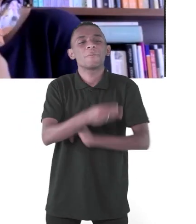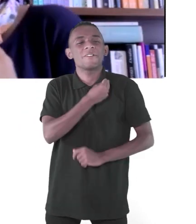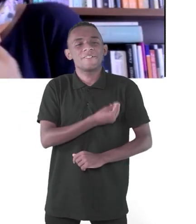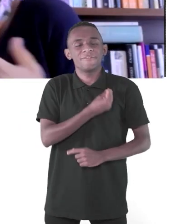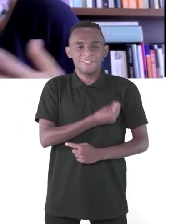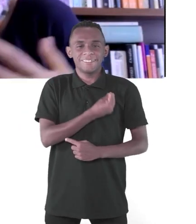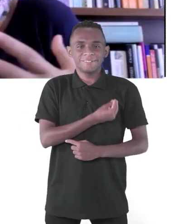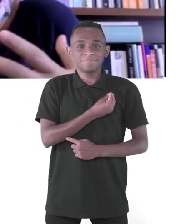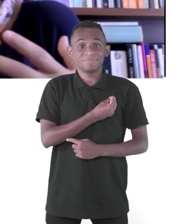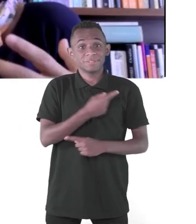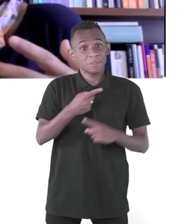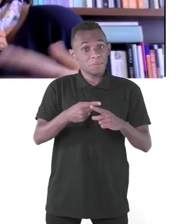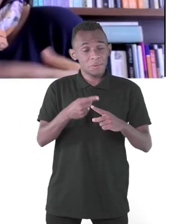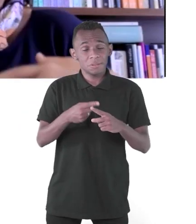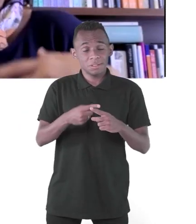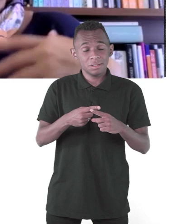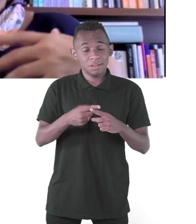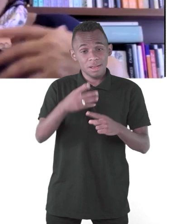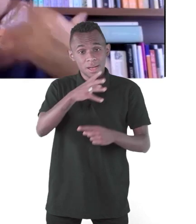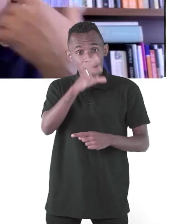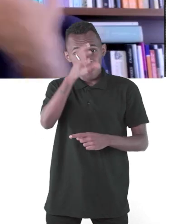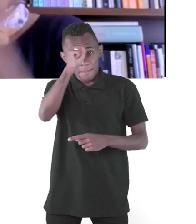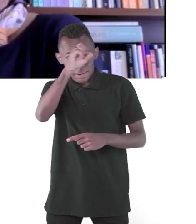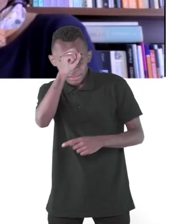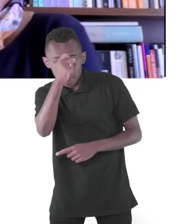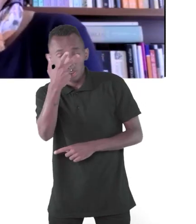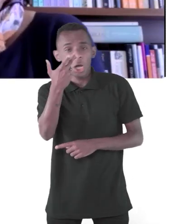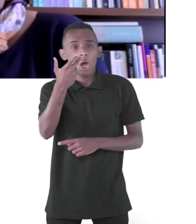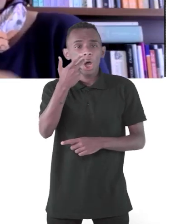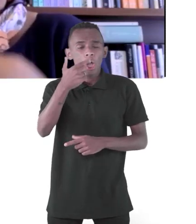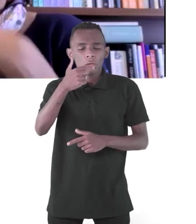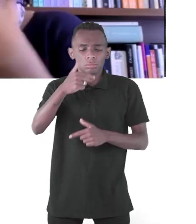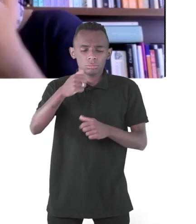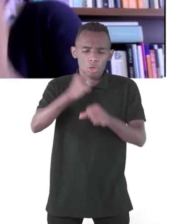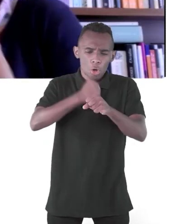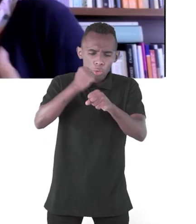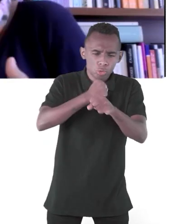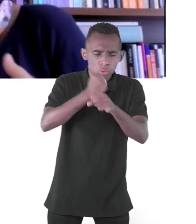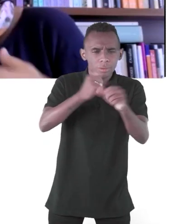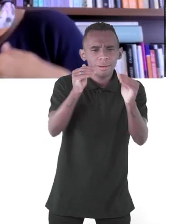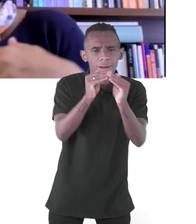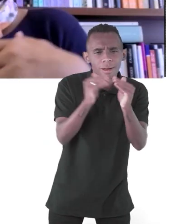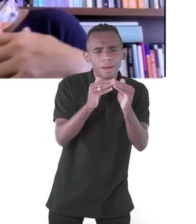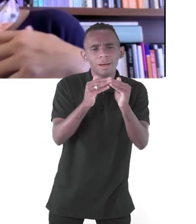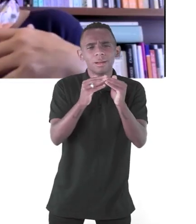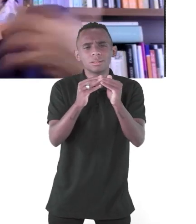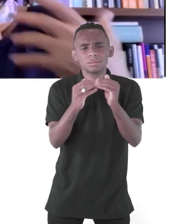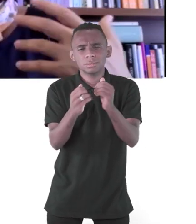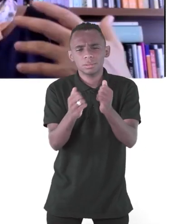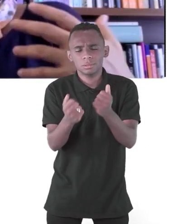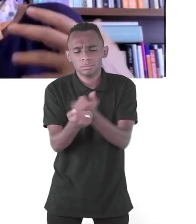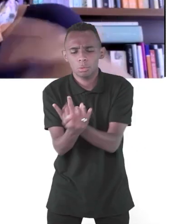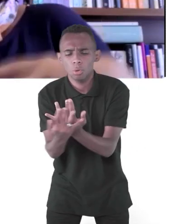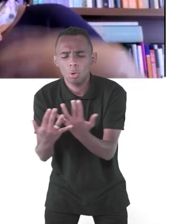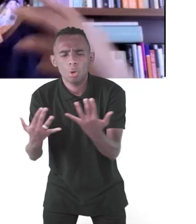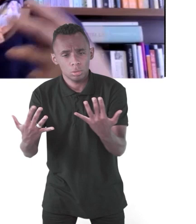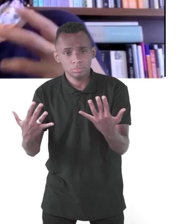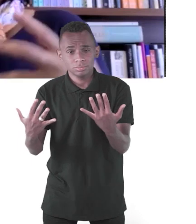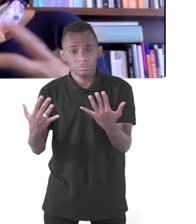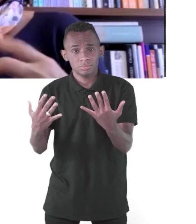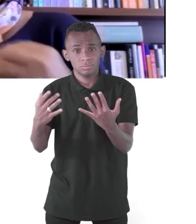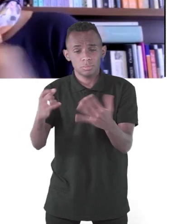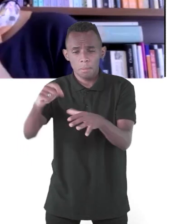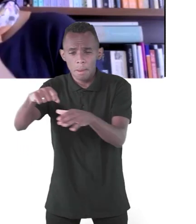viver, porque ele foi aprender a construir a própria casa, fazer a própria horta, sabe? E